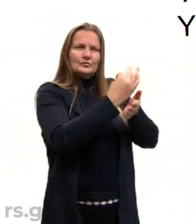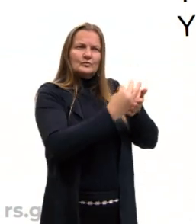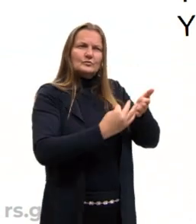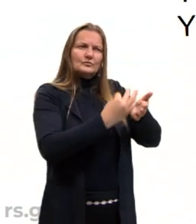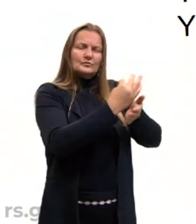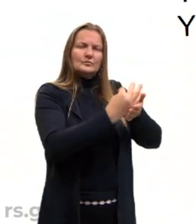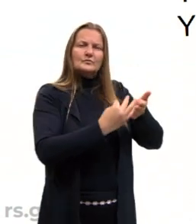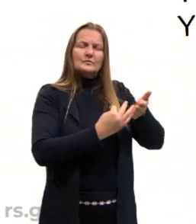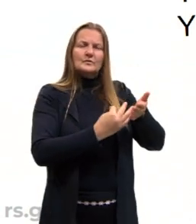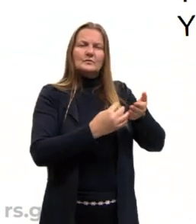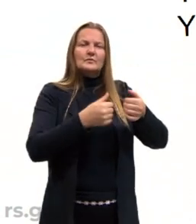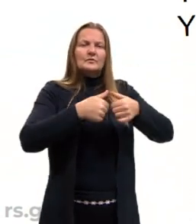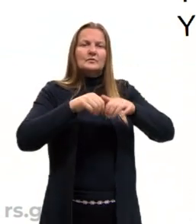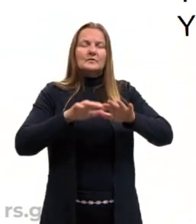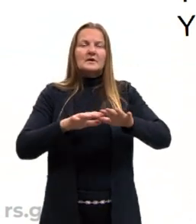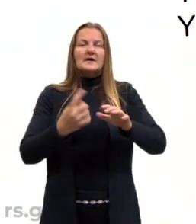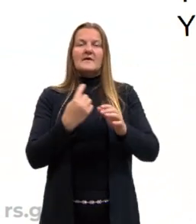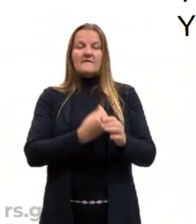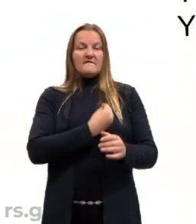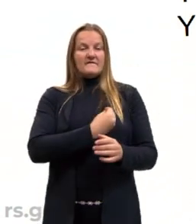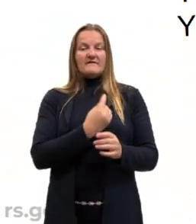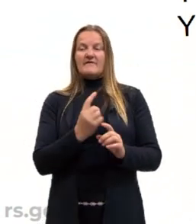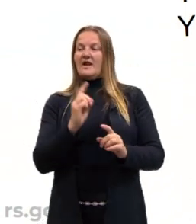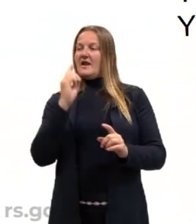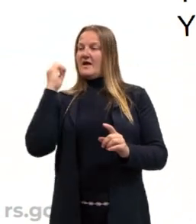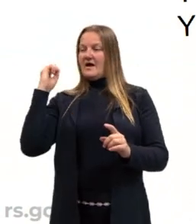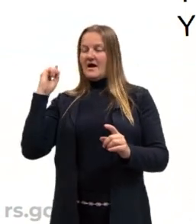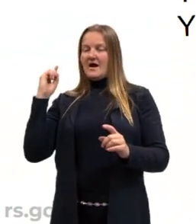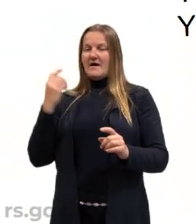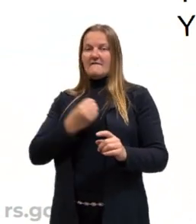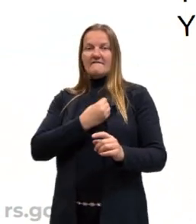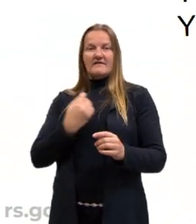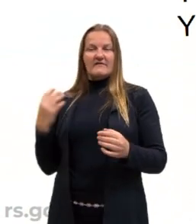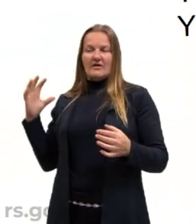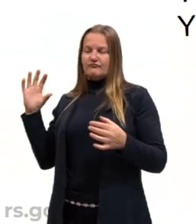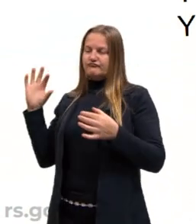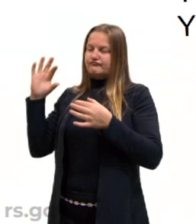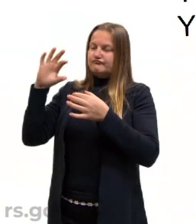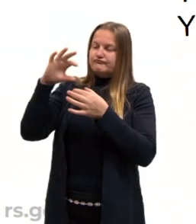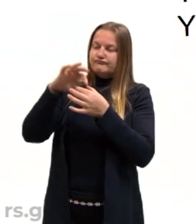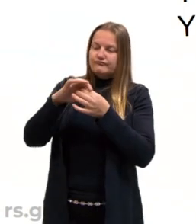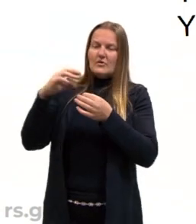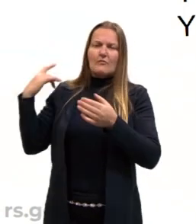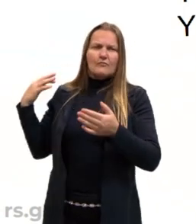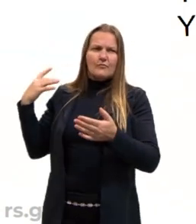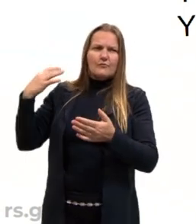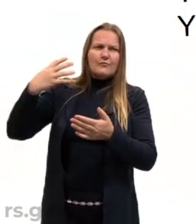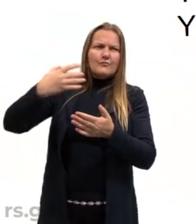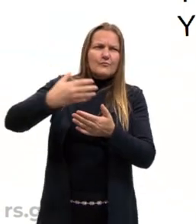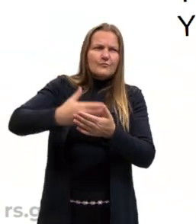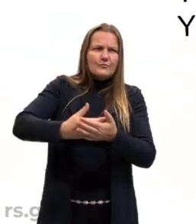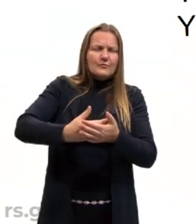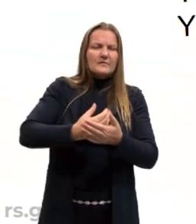Ah está ainda vivo segue vivo É como se eu falasse assim ó